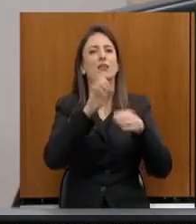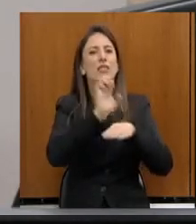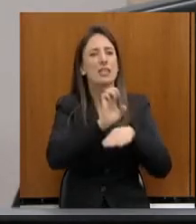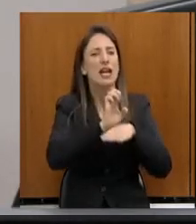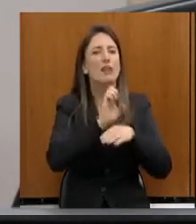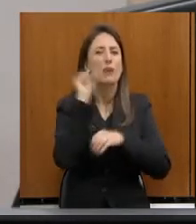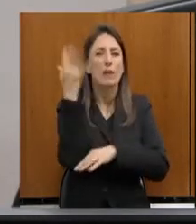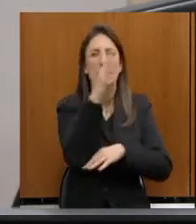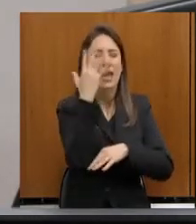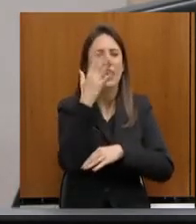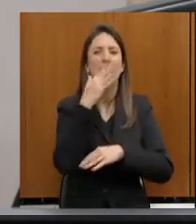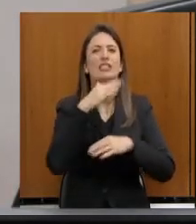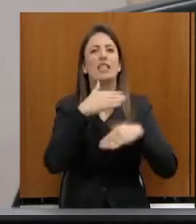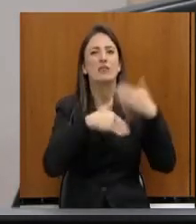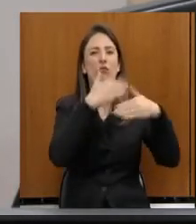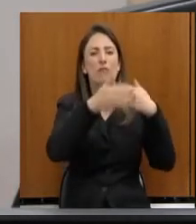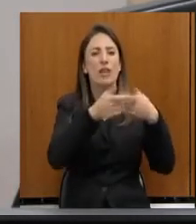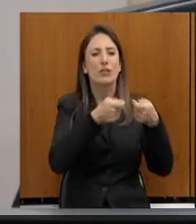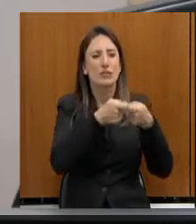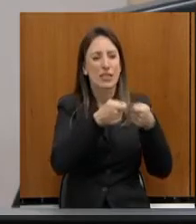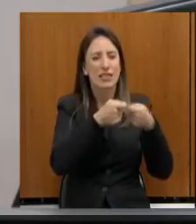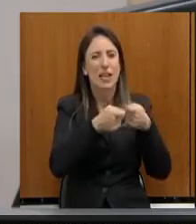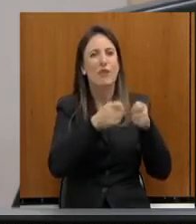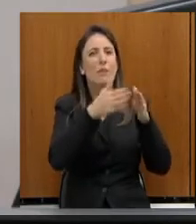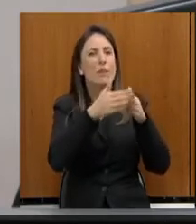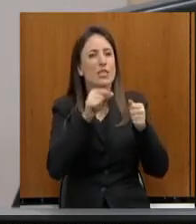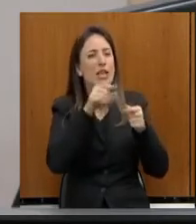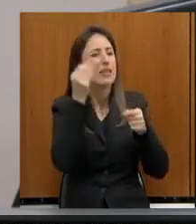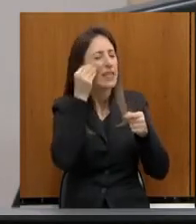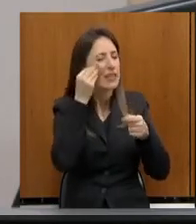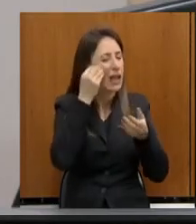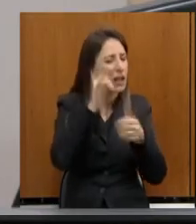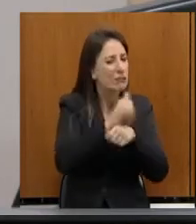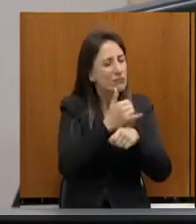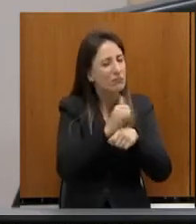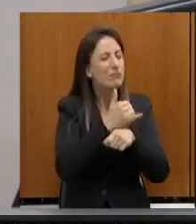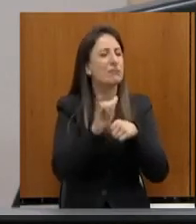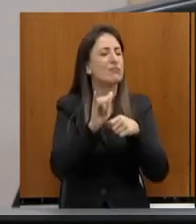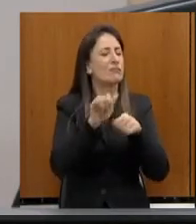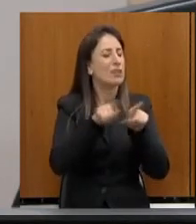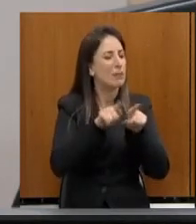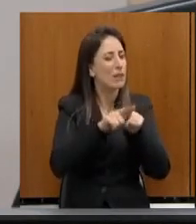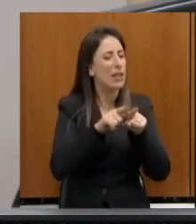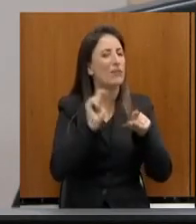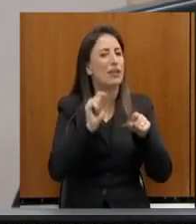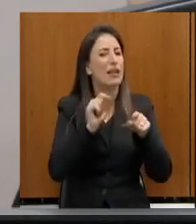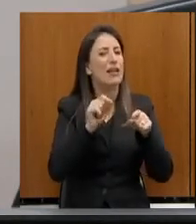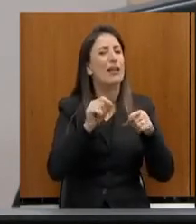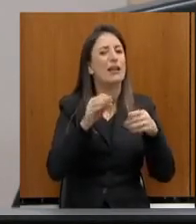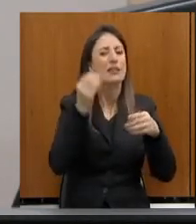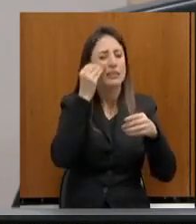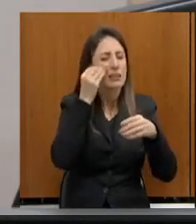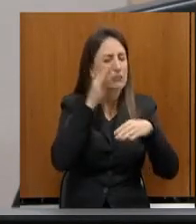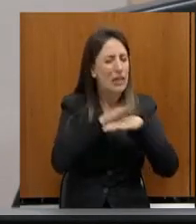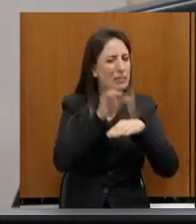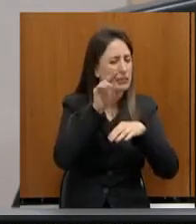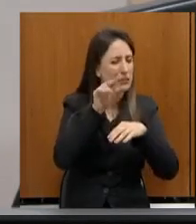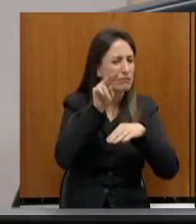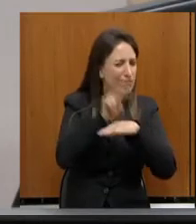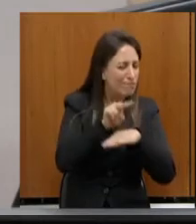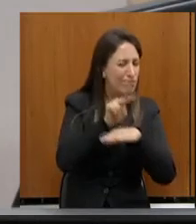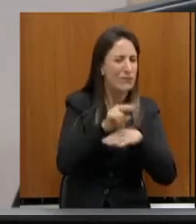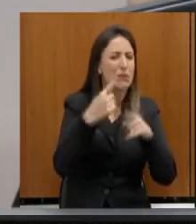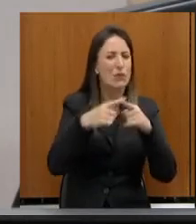Militar de Minas Gerais pedido de providências para que se articulam de forma que as autuações relacionadas a maus-tratos contra animais registrados pela PM